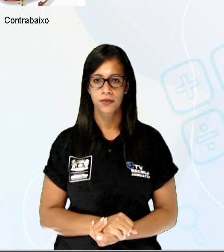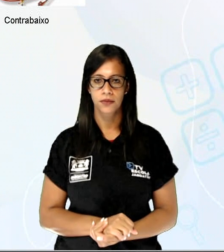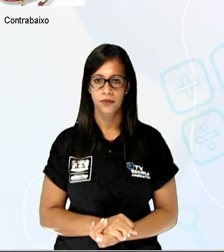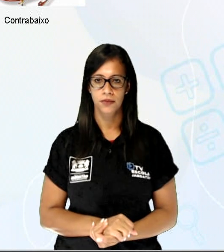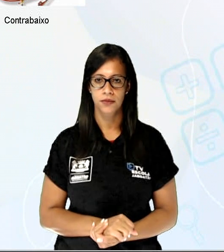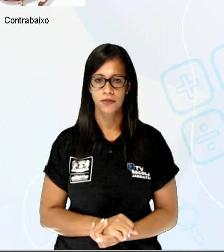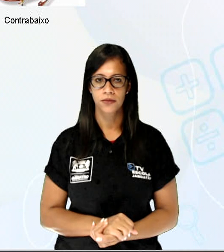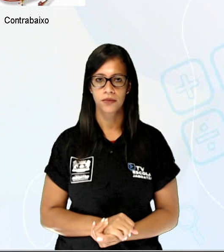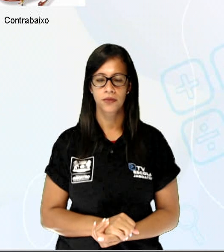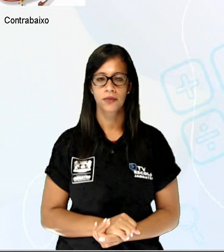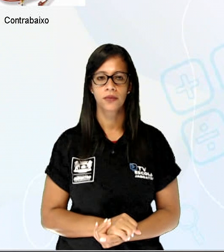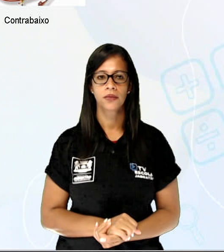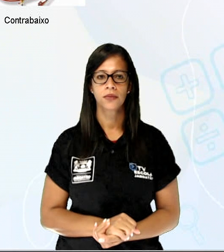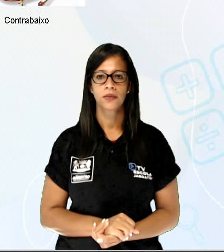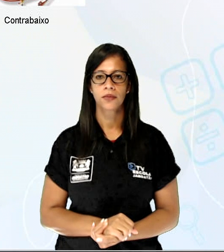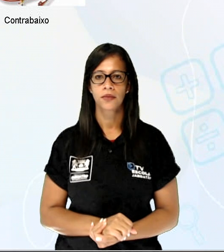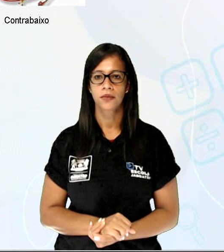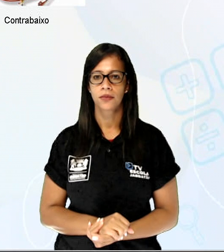Pode começar, Lúcio.